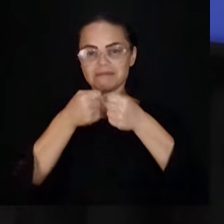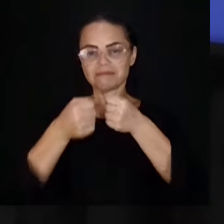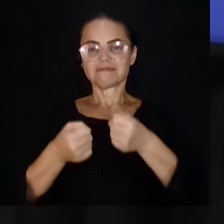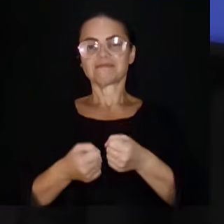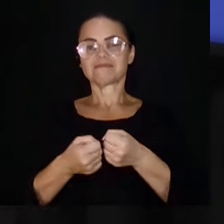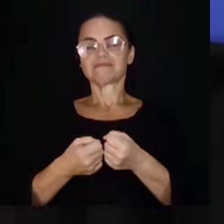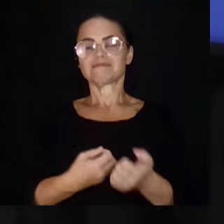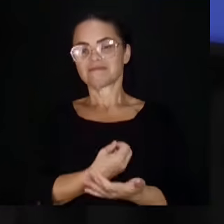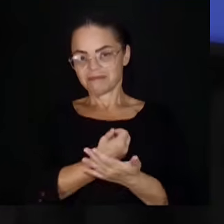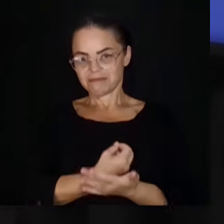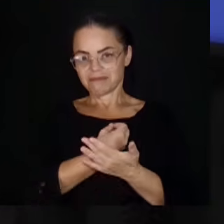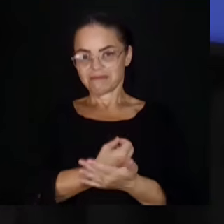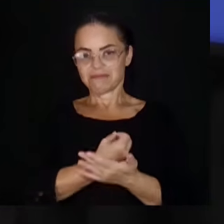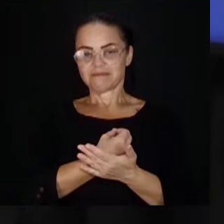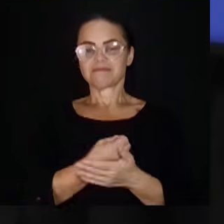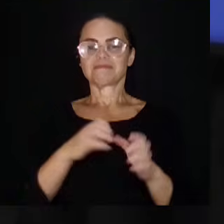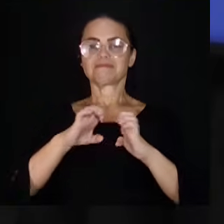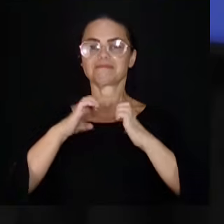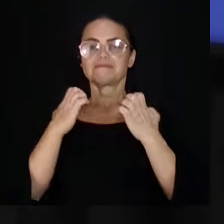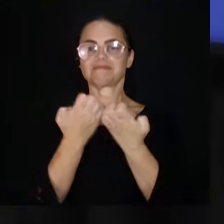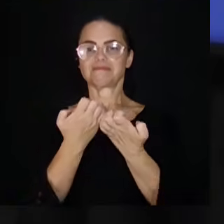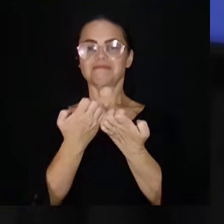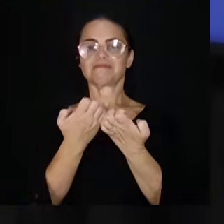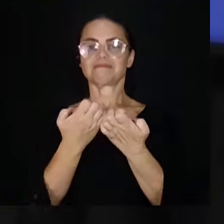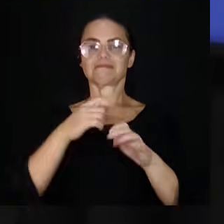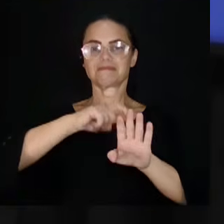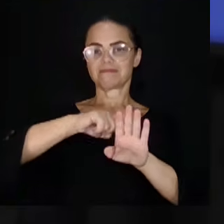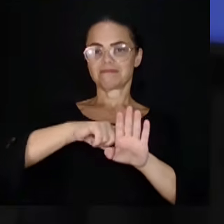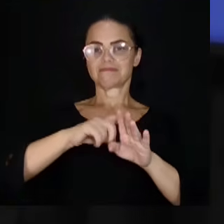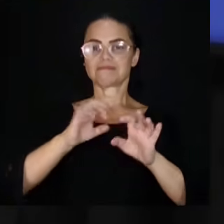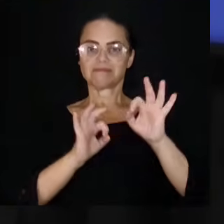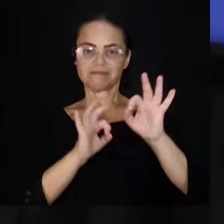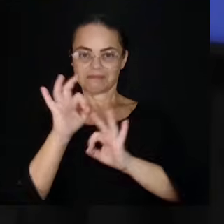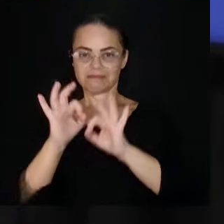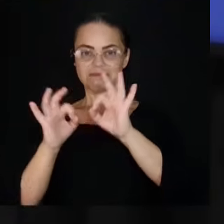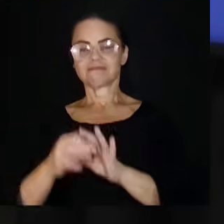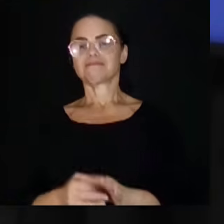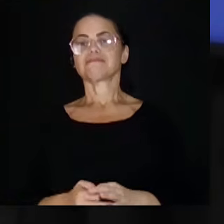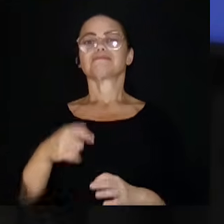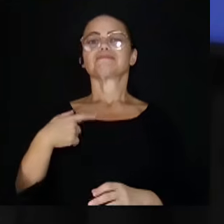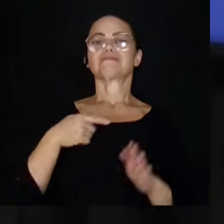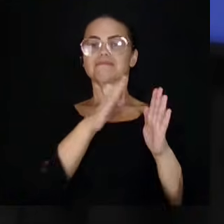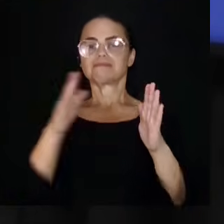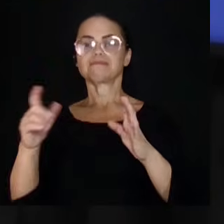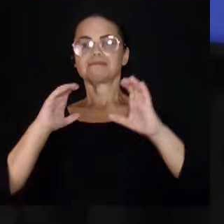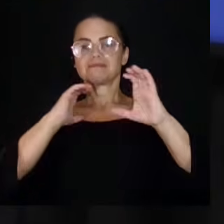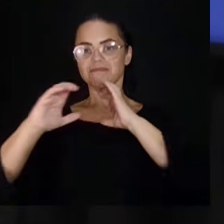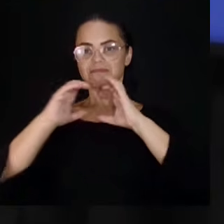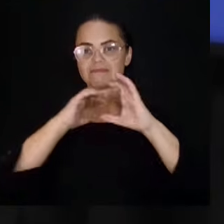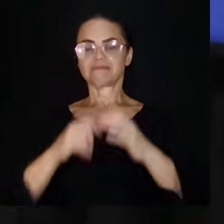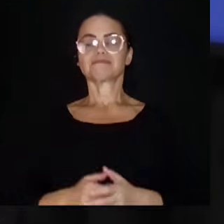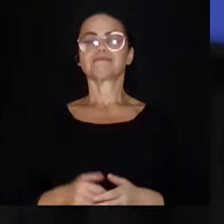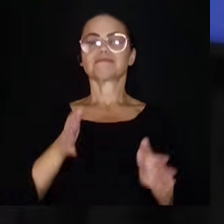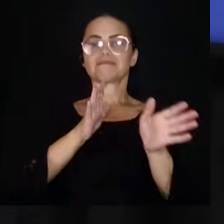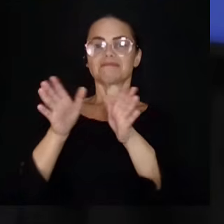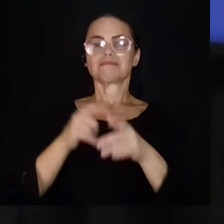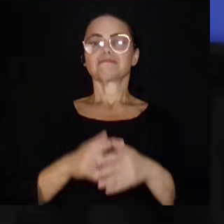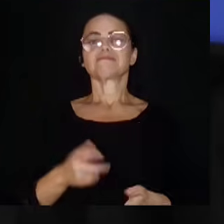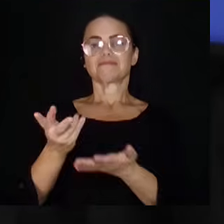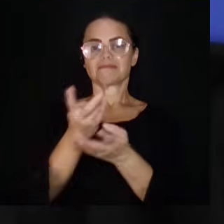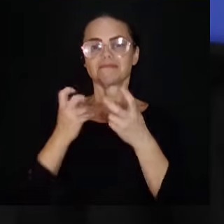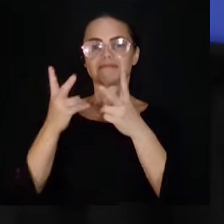A equipe que esteve por trás desse projeto, produção, roteiro, comunicação, mediação, captação, apoio